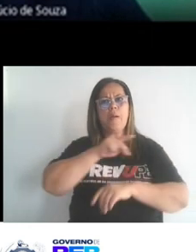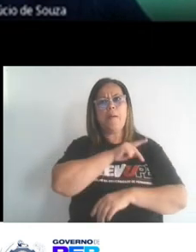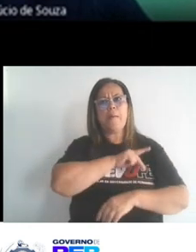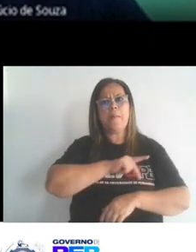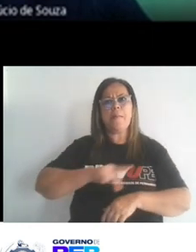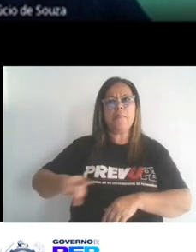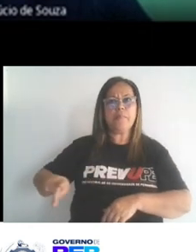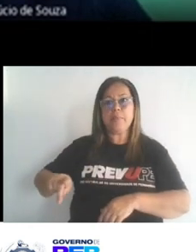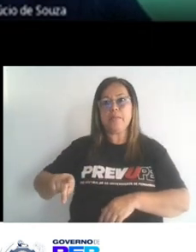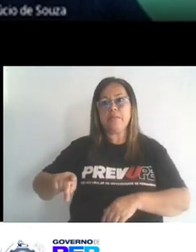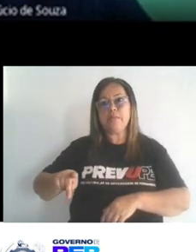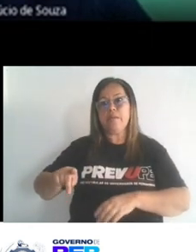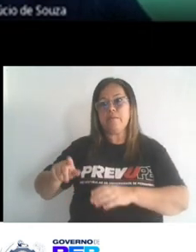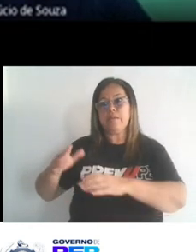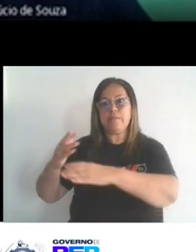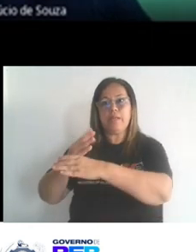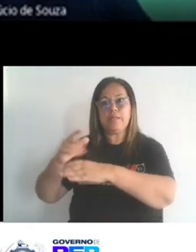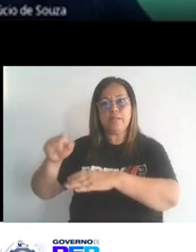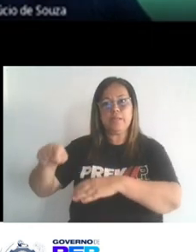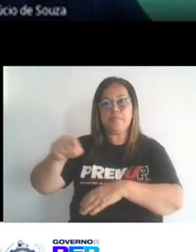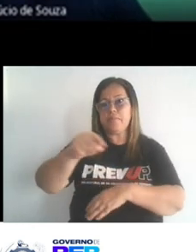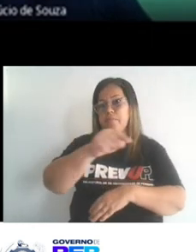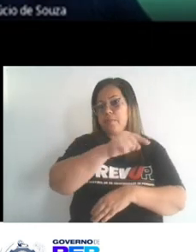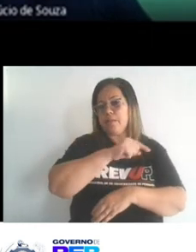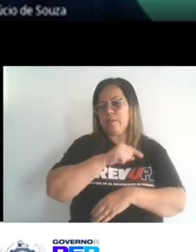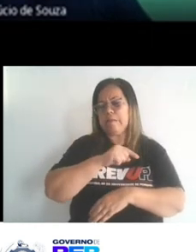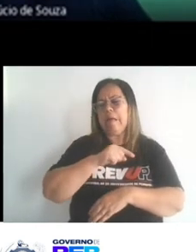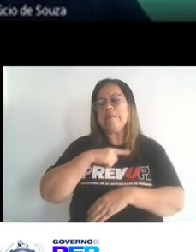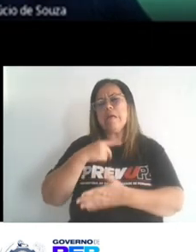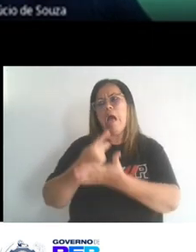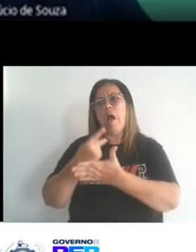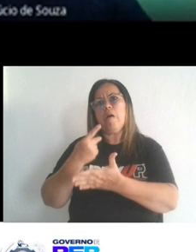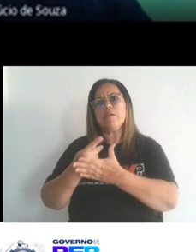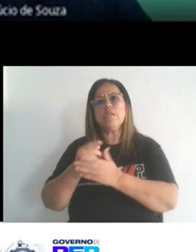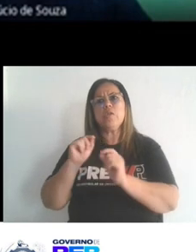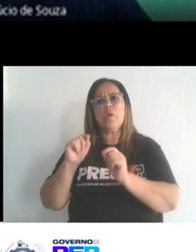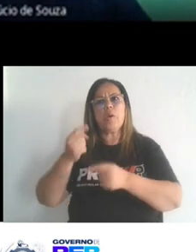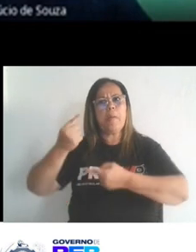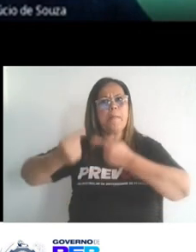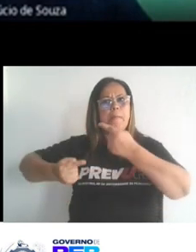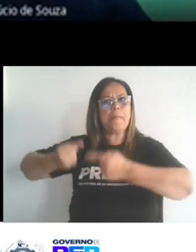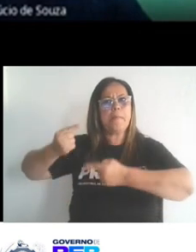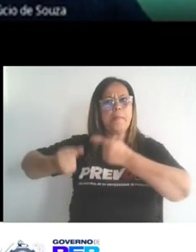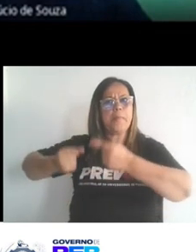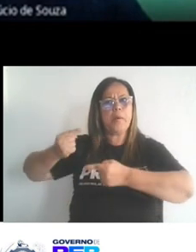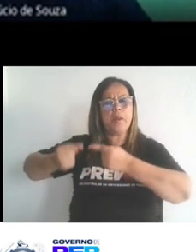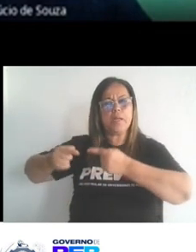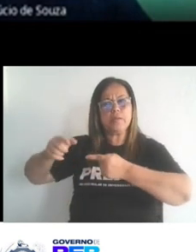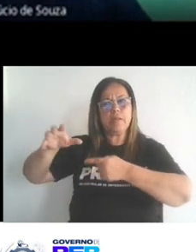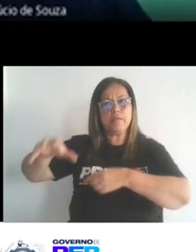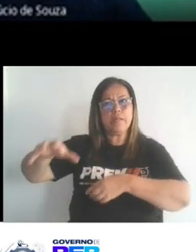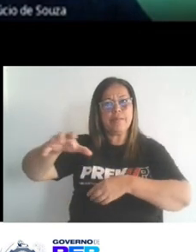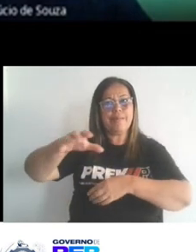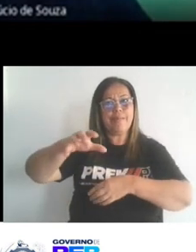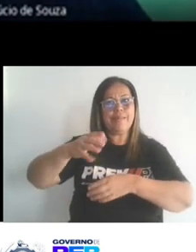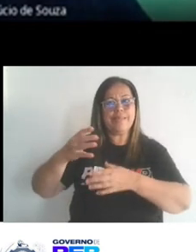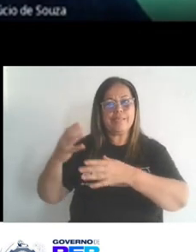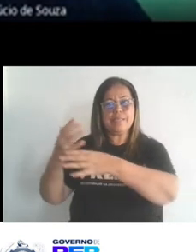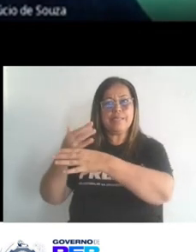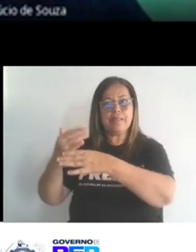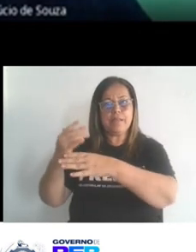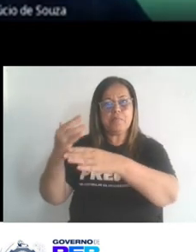províncias essa crise levou muitos políticos provinciais até mesmo a defender